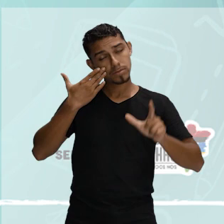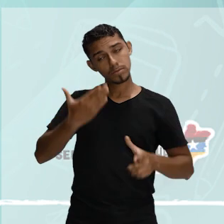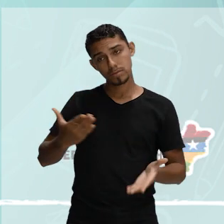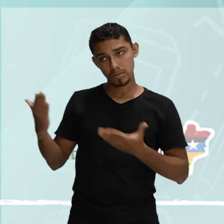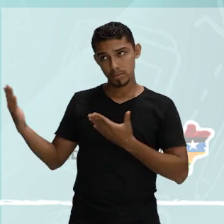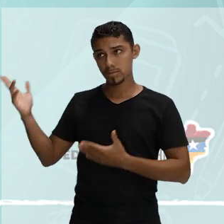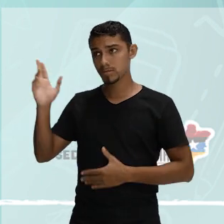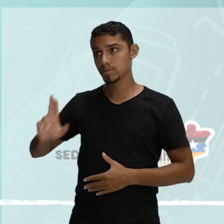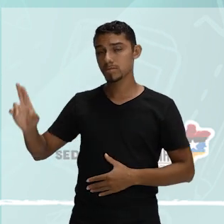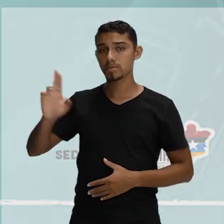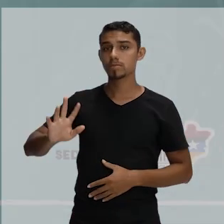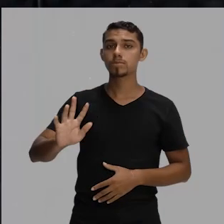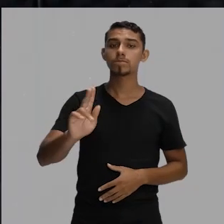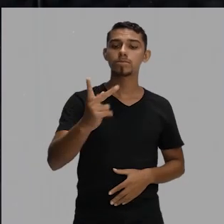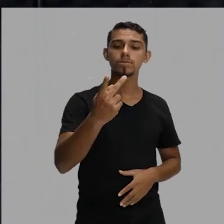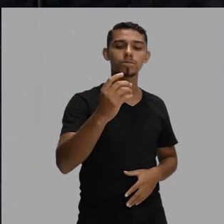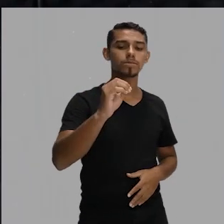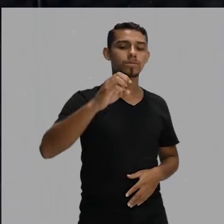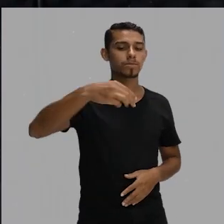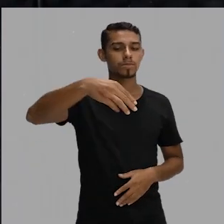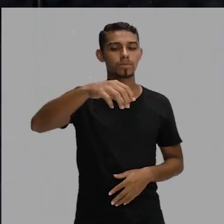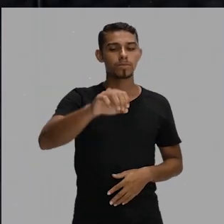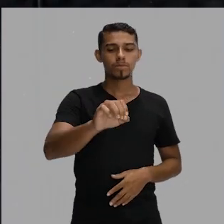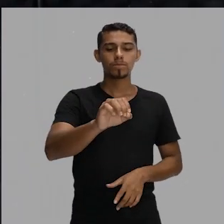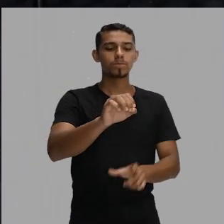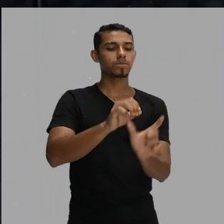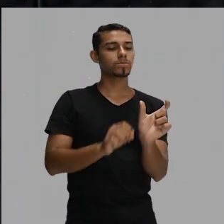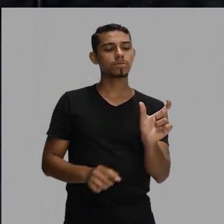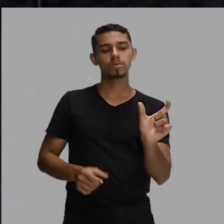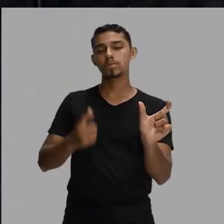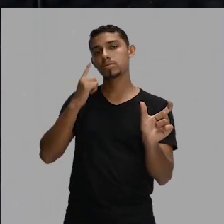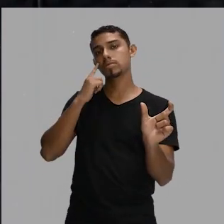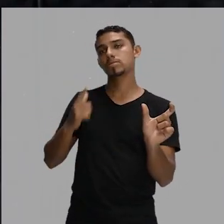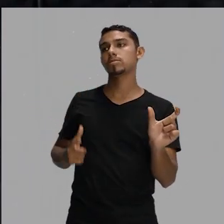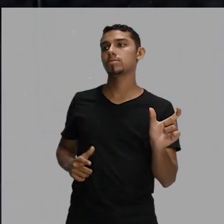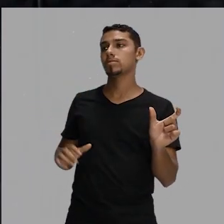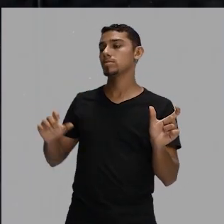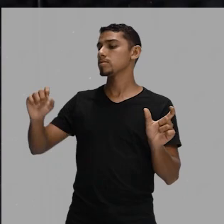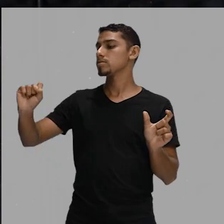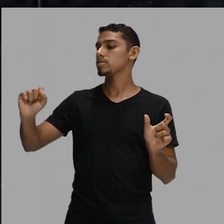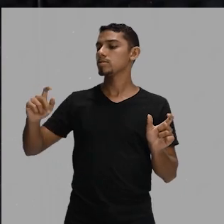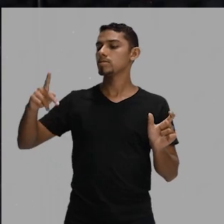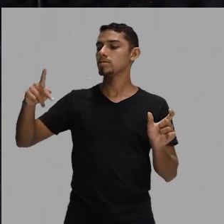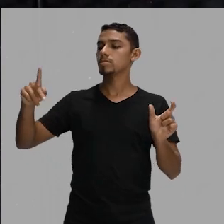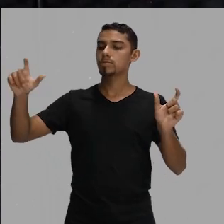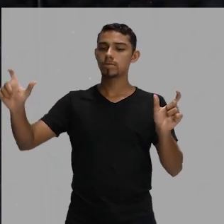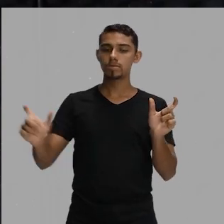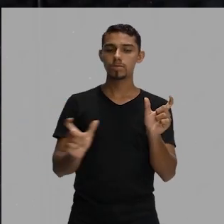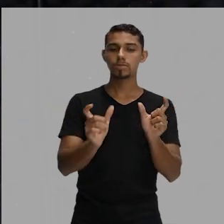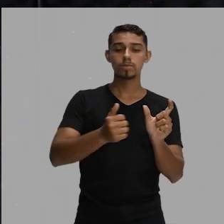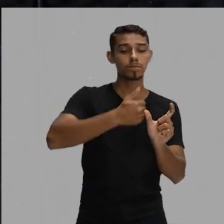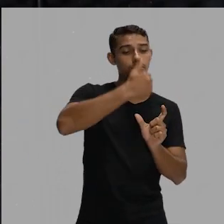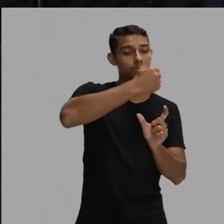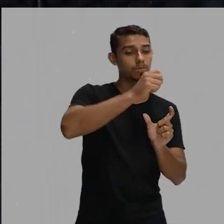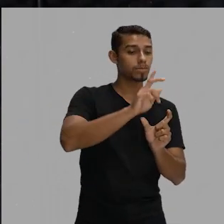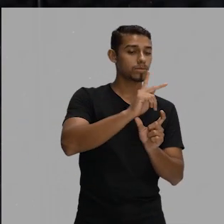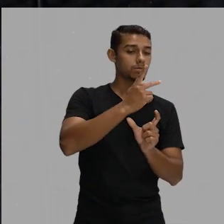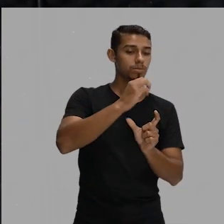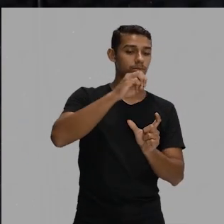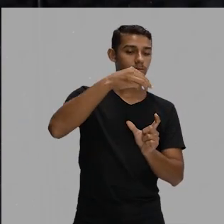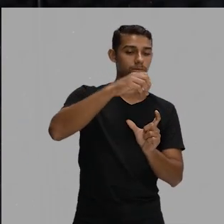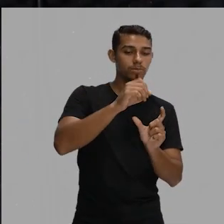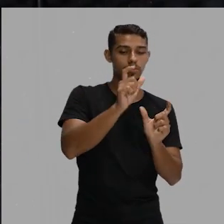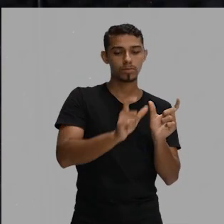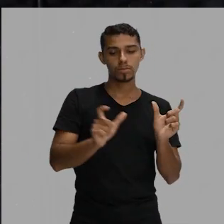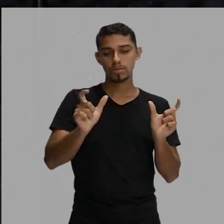utilizo, para falar do gênero, a sigla SP após a denominação do